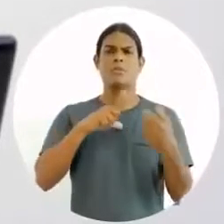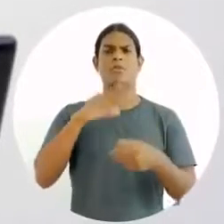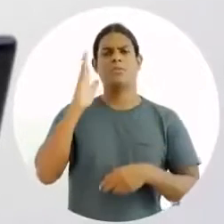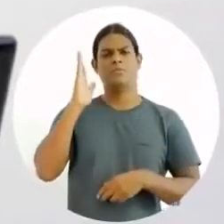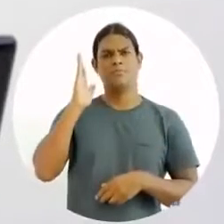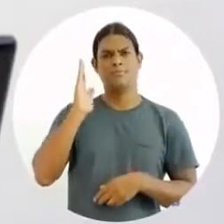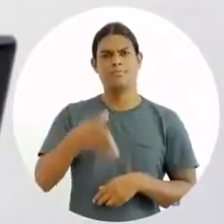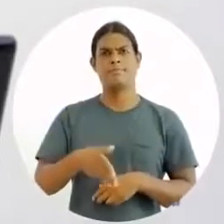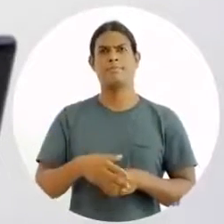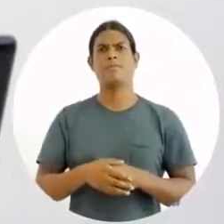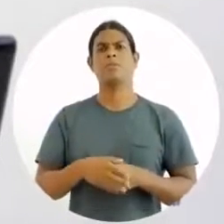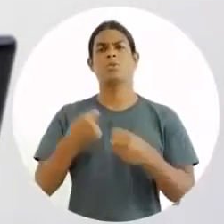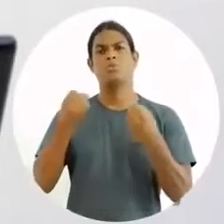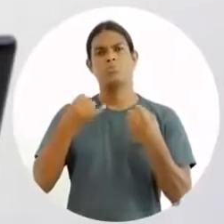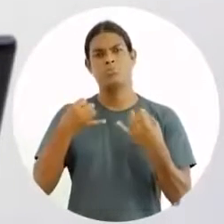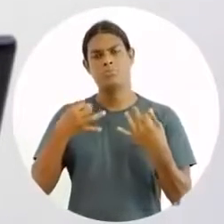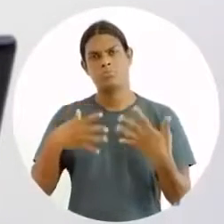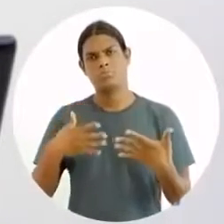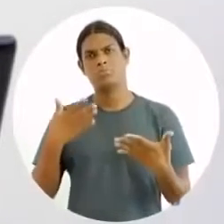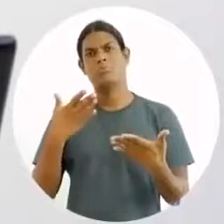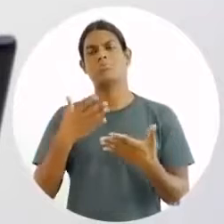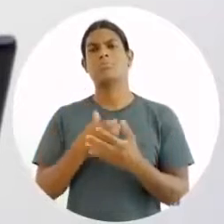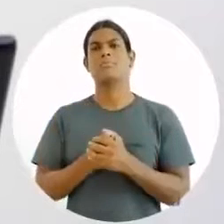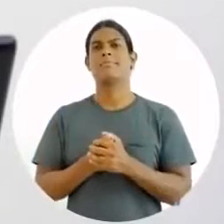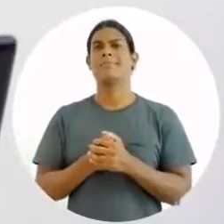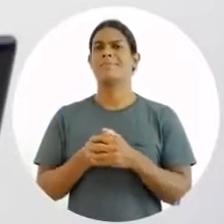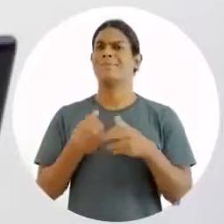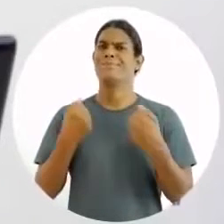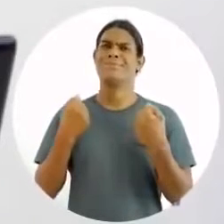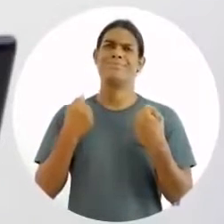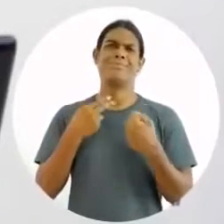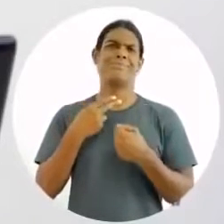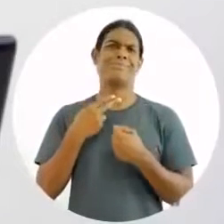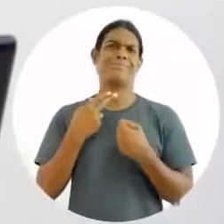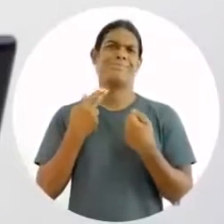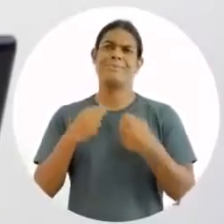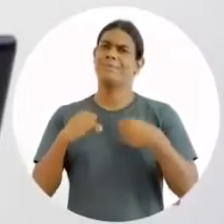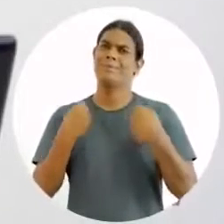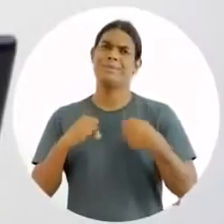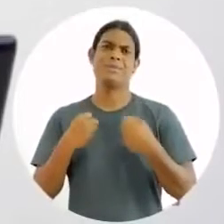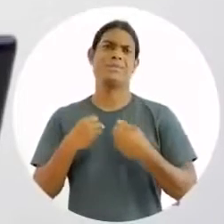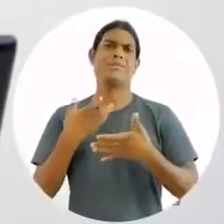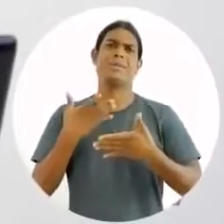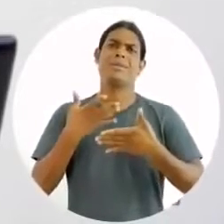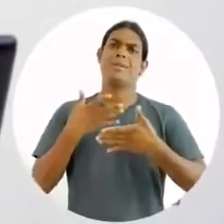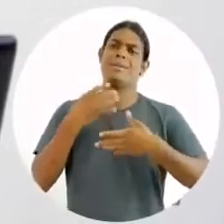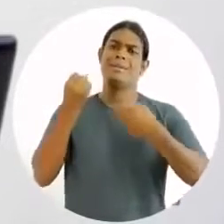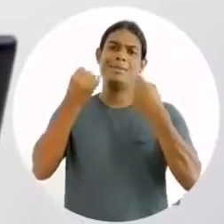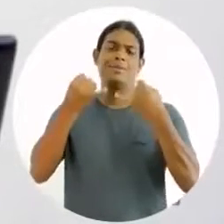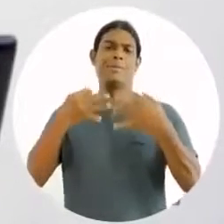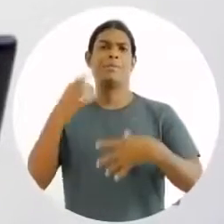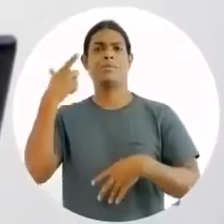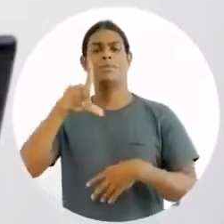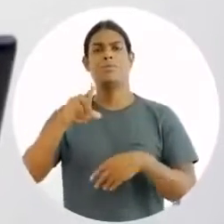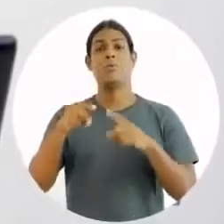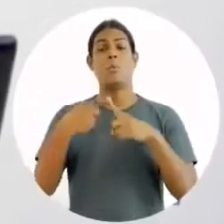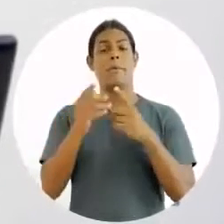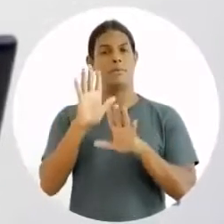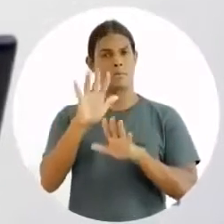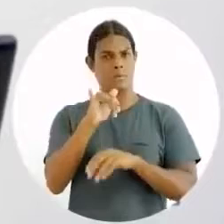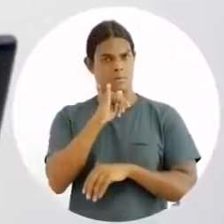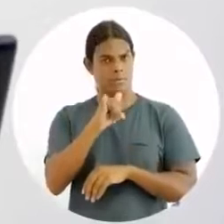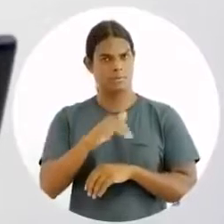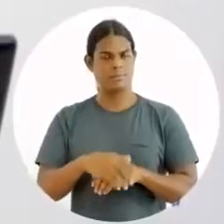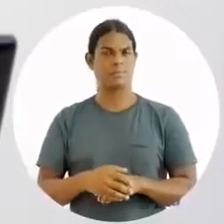isso tudo muito bem explicado e seria desnecessário eu estar repetindo. Mas eu gostaria de falar alguns e dar alguns exemplos. Por